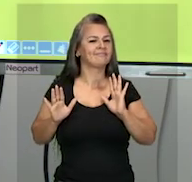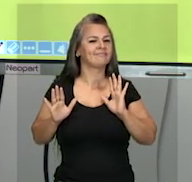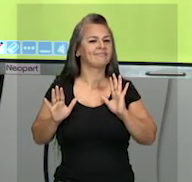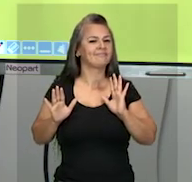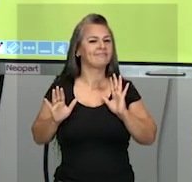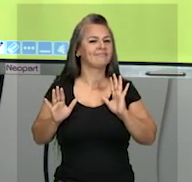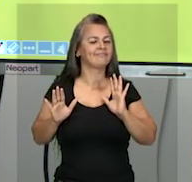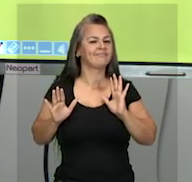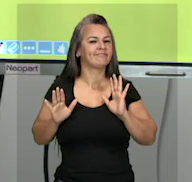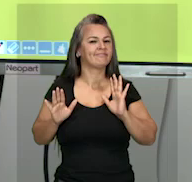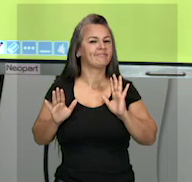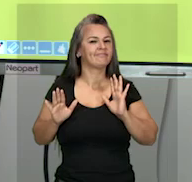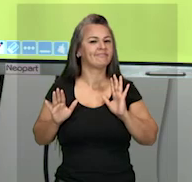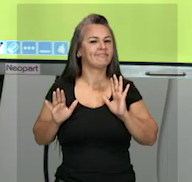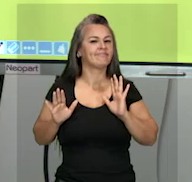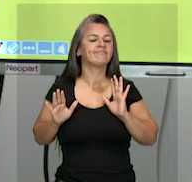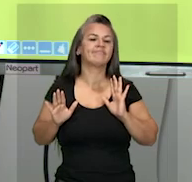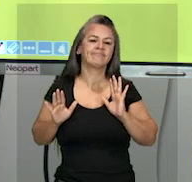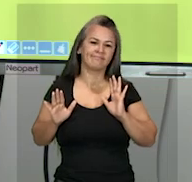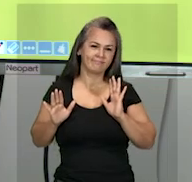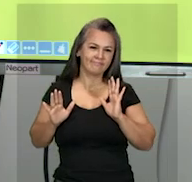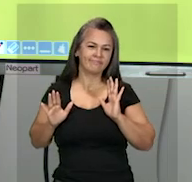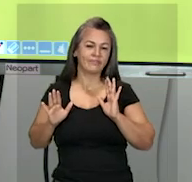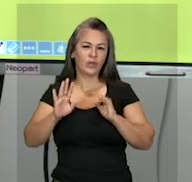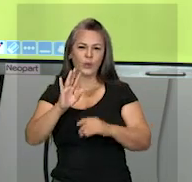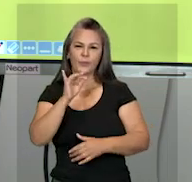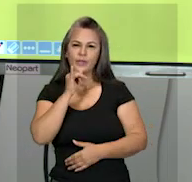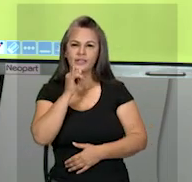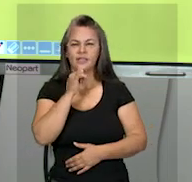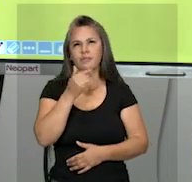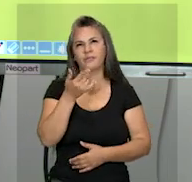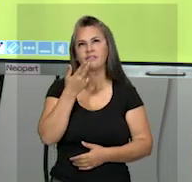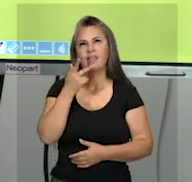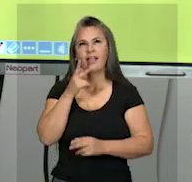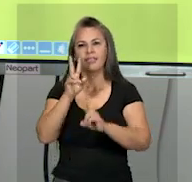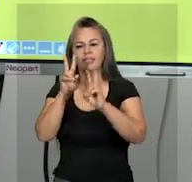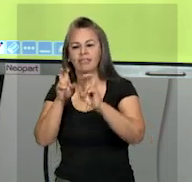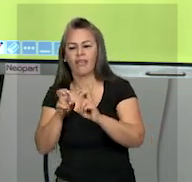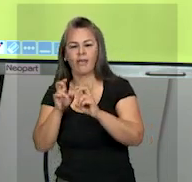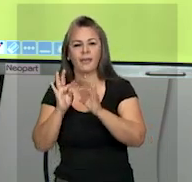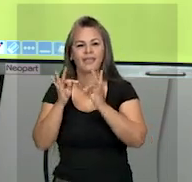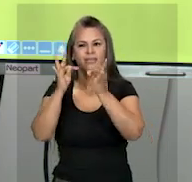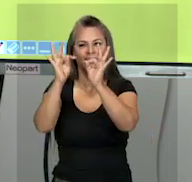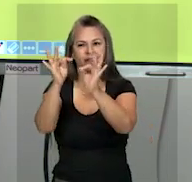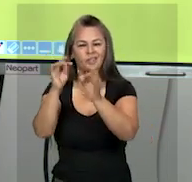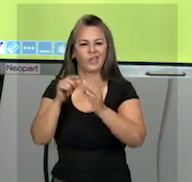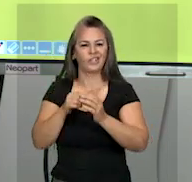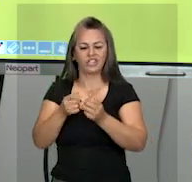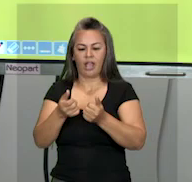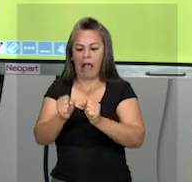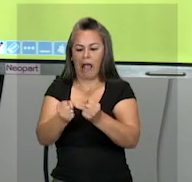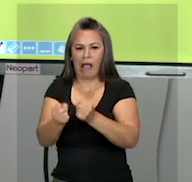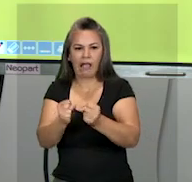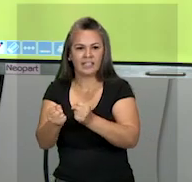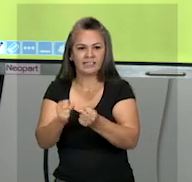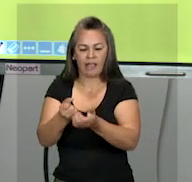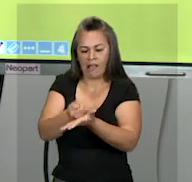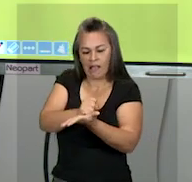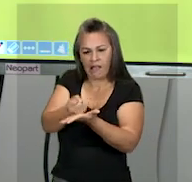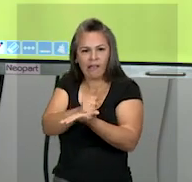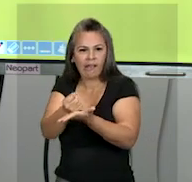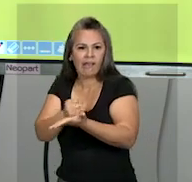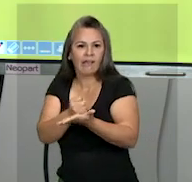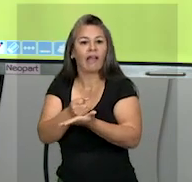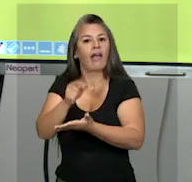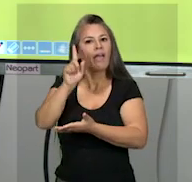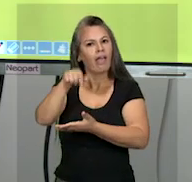Japão. E também, quando a gente vai falar de games, quando a gente vai falar de produção de tecnologia, quando a gente vai falar de robótica,